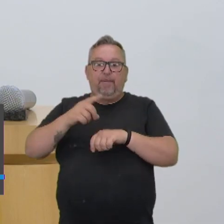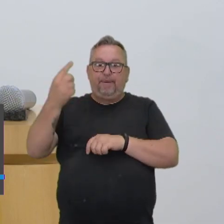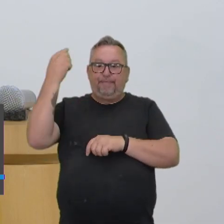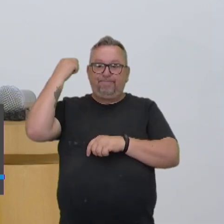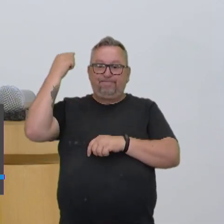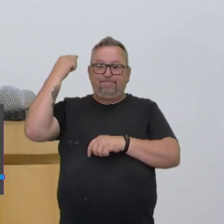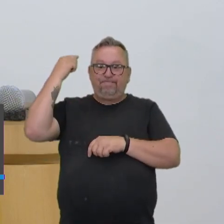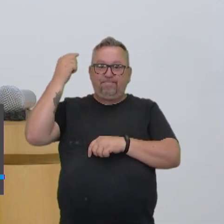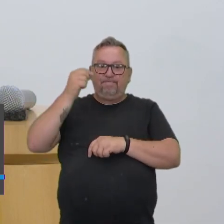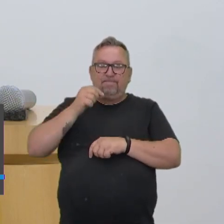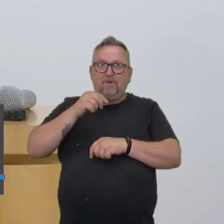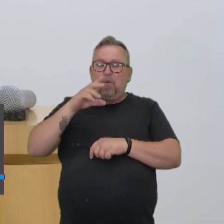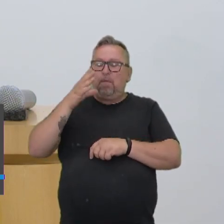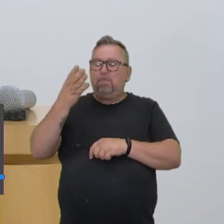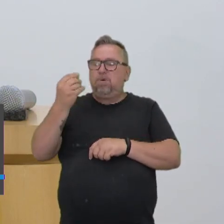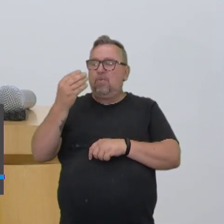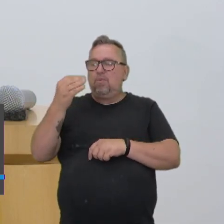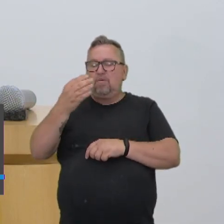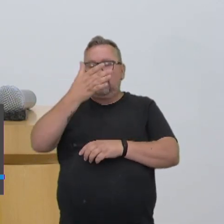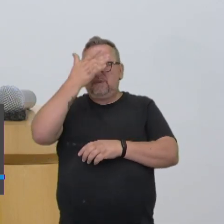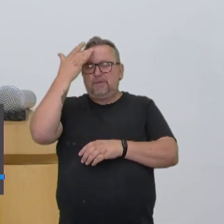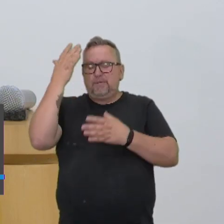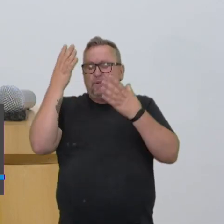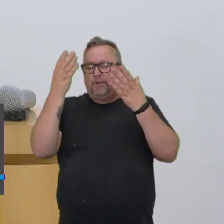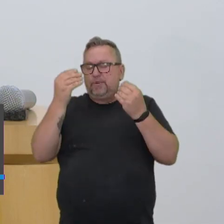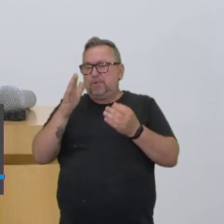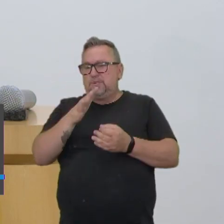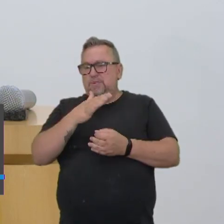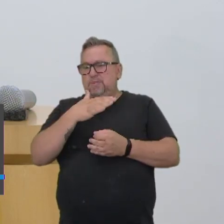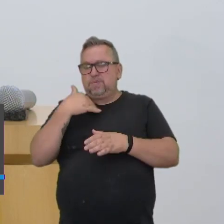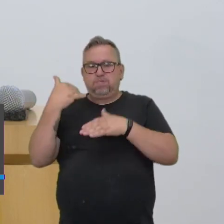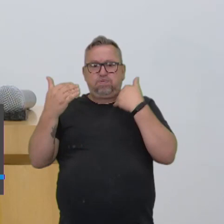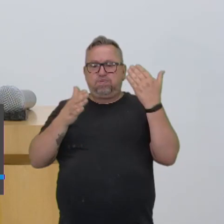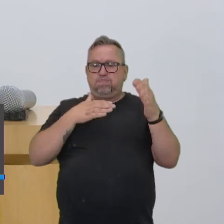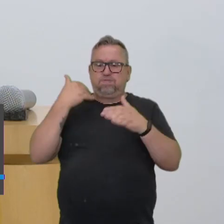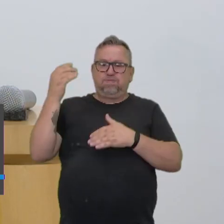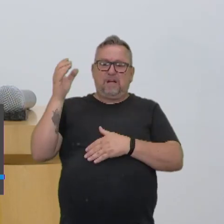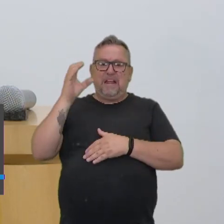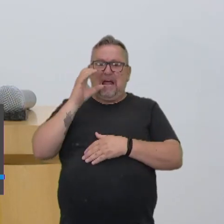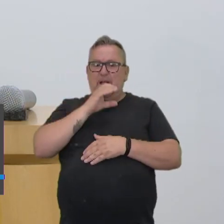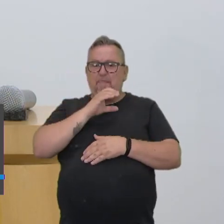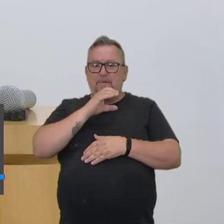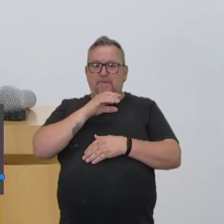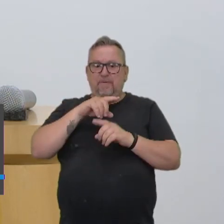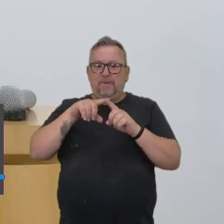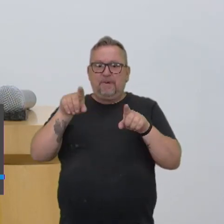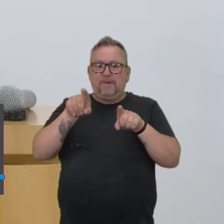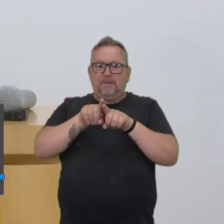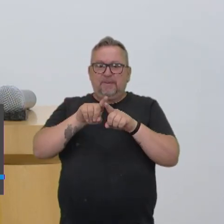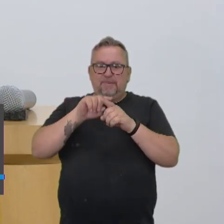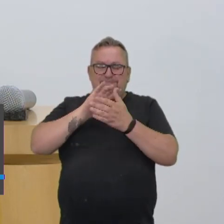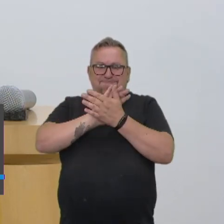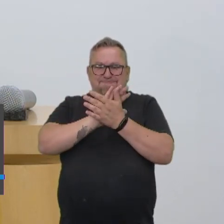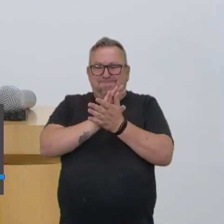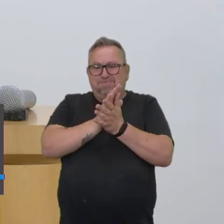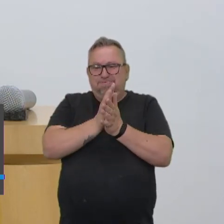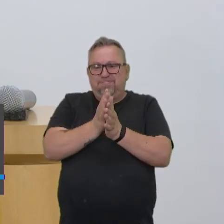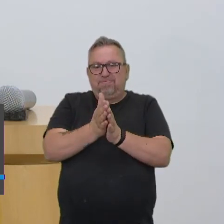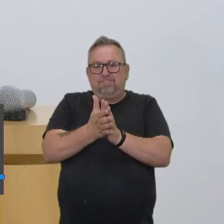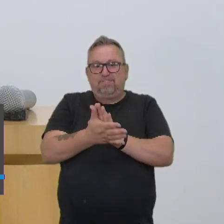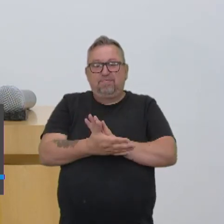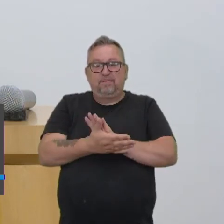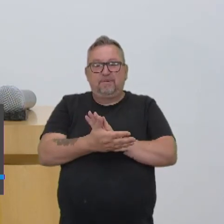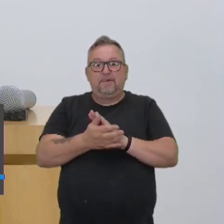nunca morreu tanta gente, tão rápido e de uma maneira tão destrutiva.